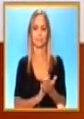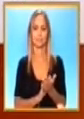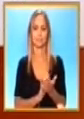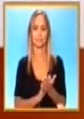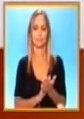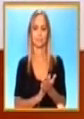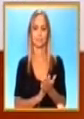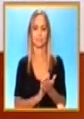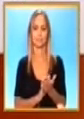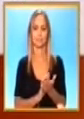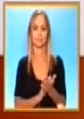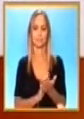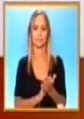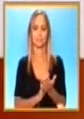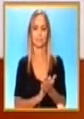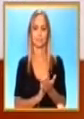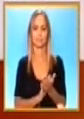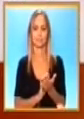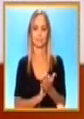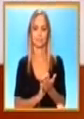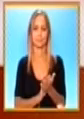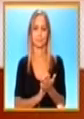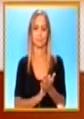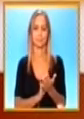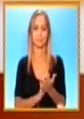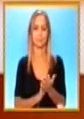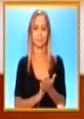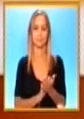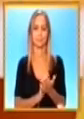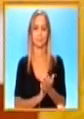Olha a Nessie! Olha a Nessie!